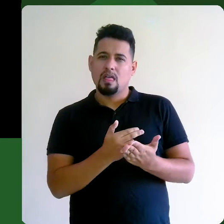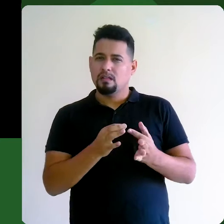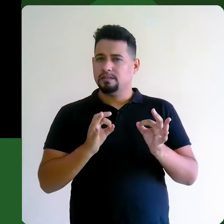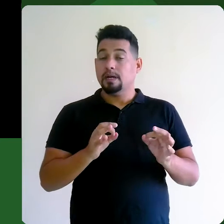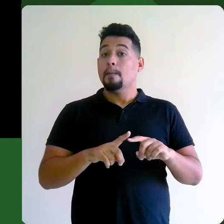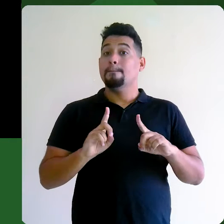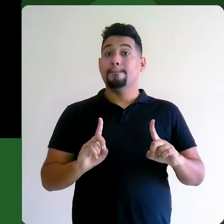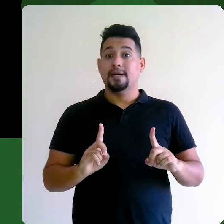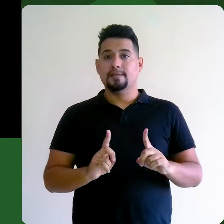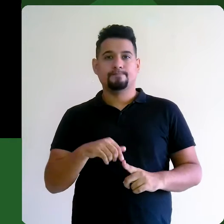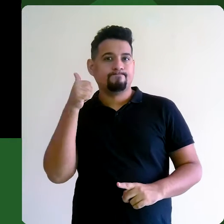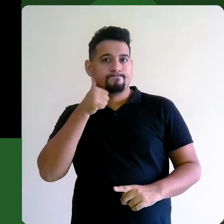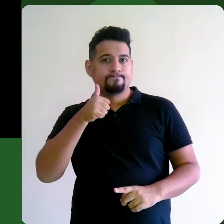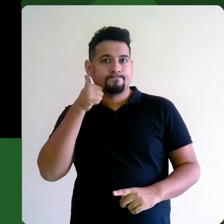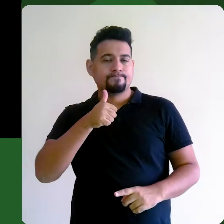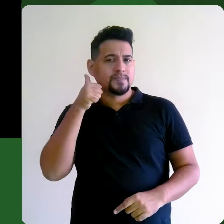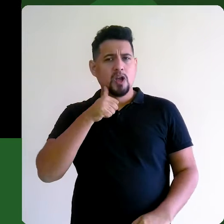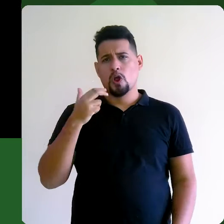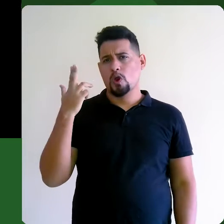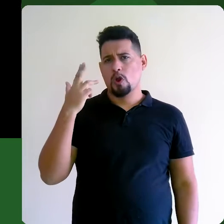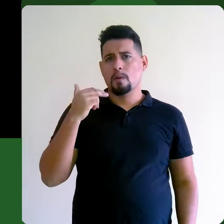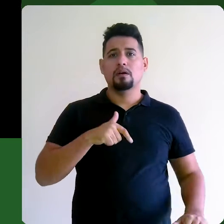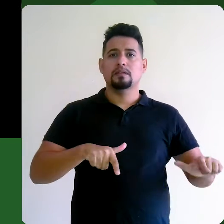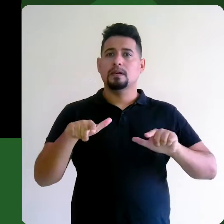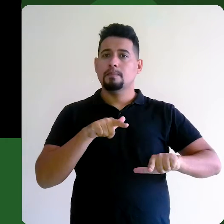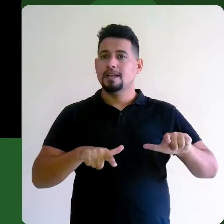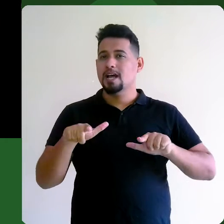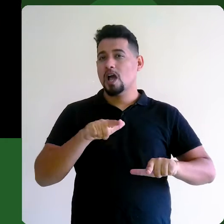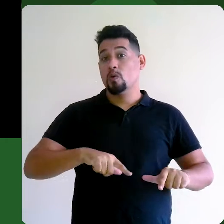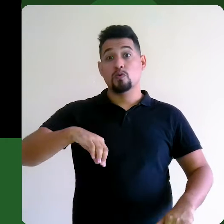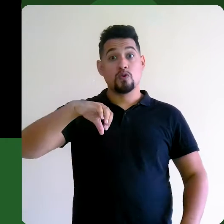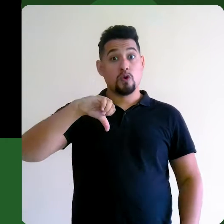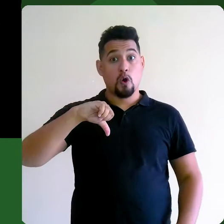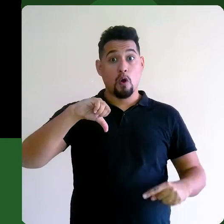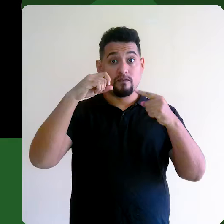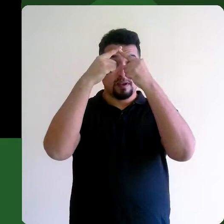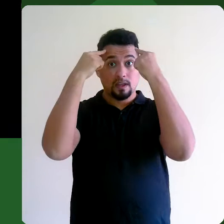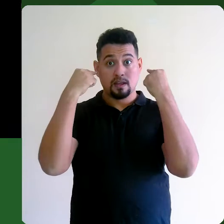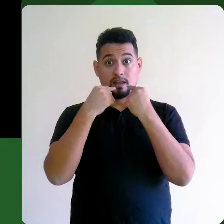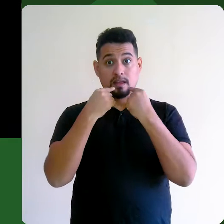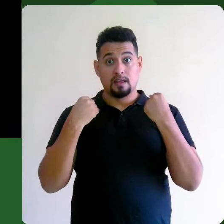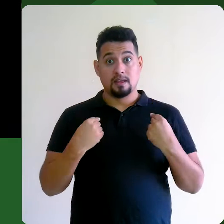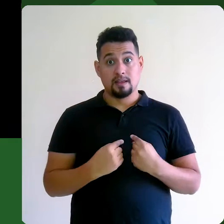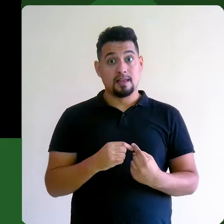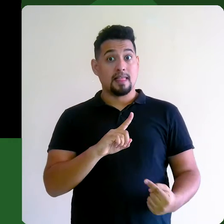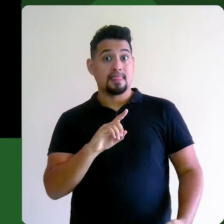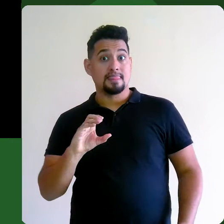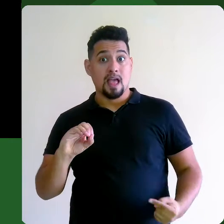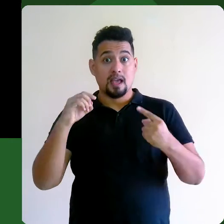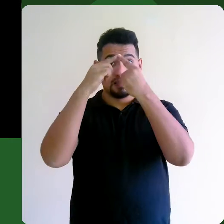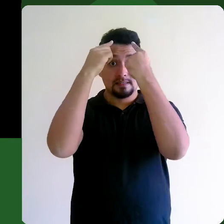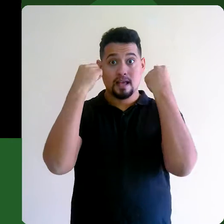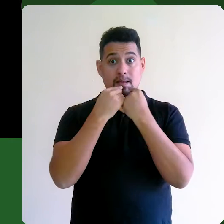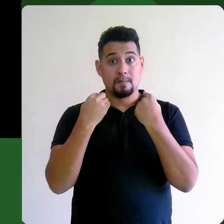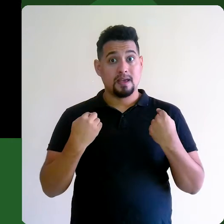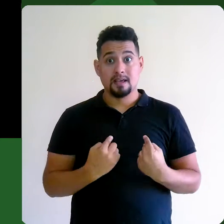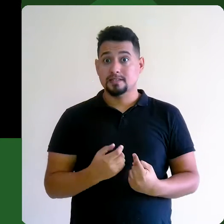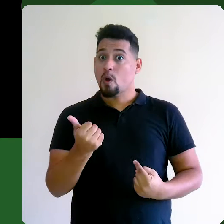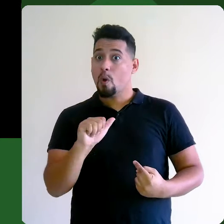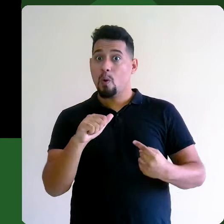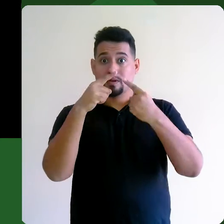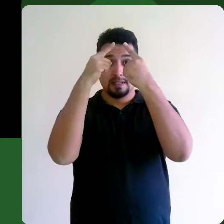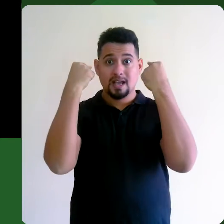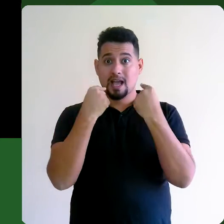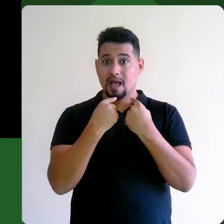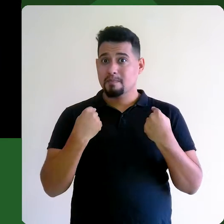Então, no corpo feminino, principalmente, é normal que se trabalhe com 9, 10, 11,